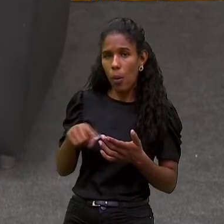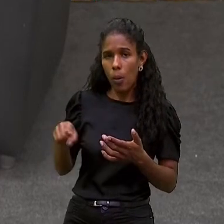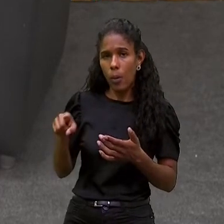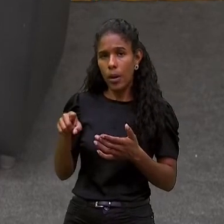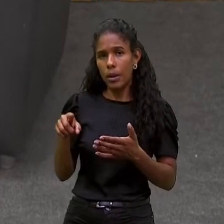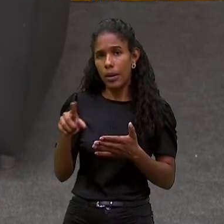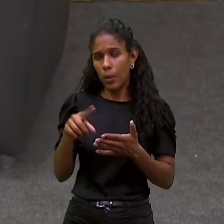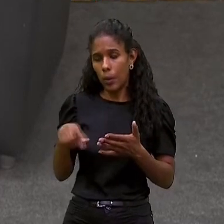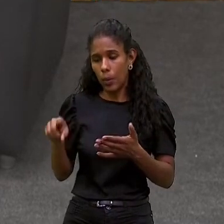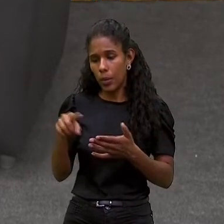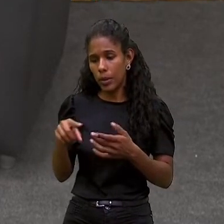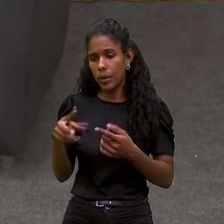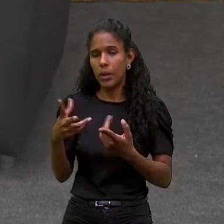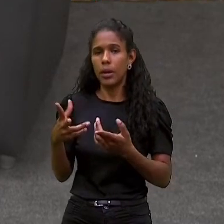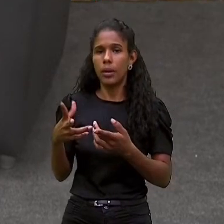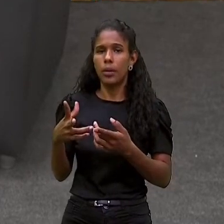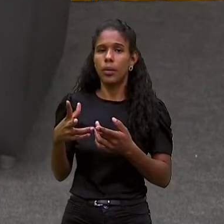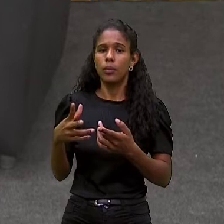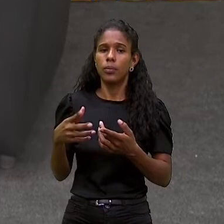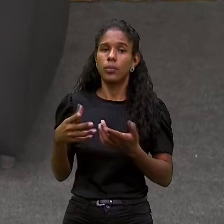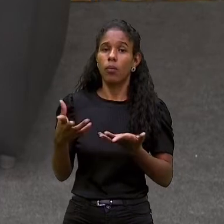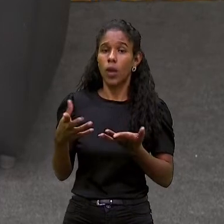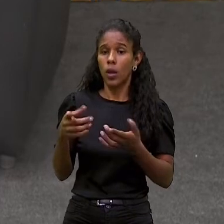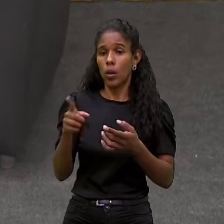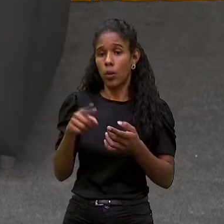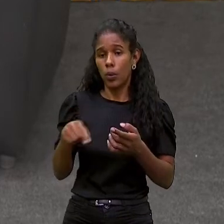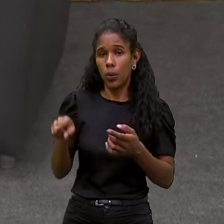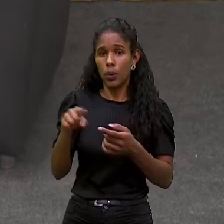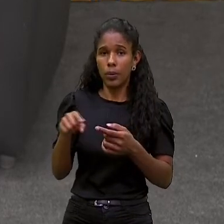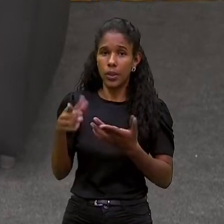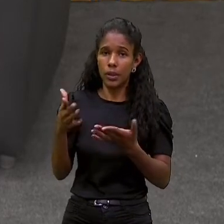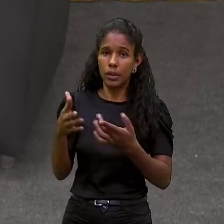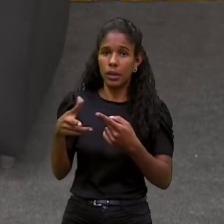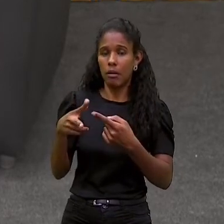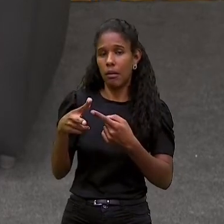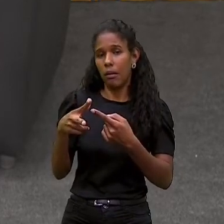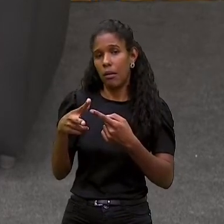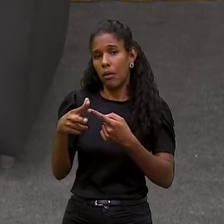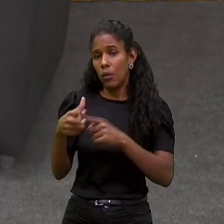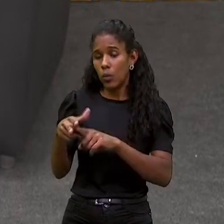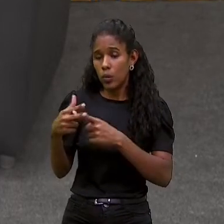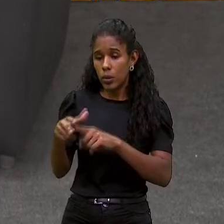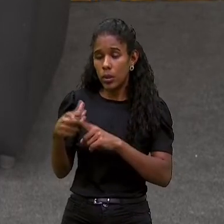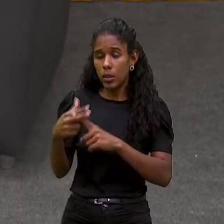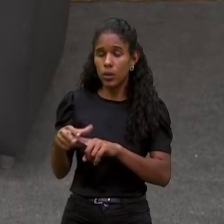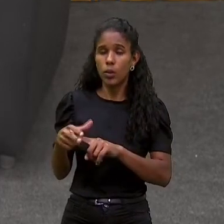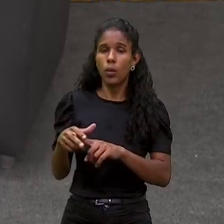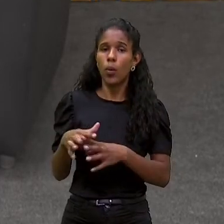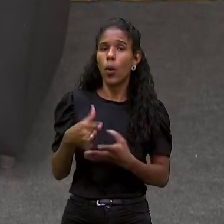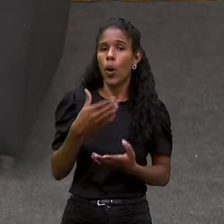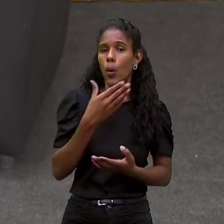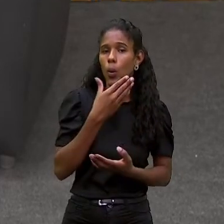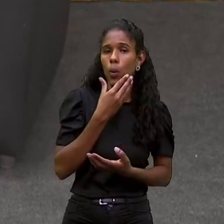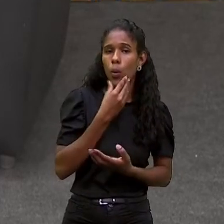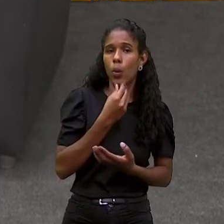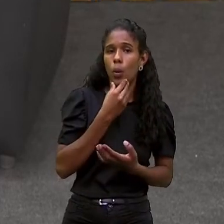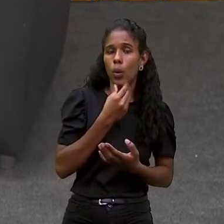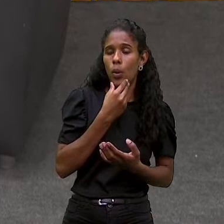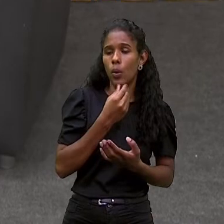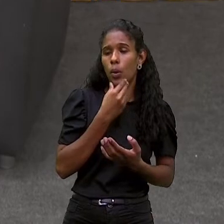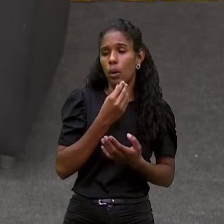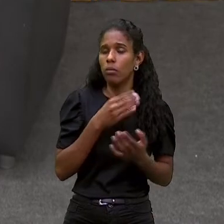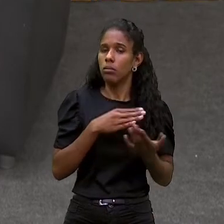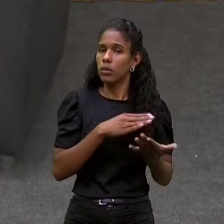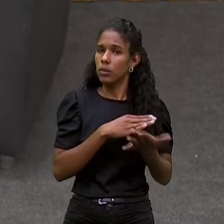e percebeu que ele não tinha conserto. Ele falou, vou ter que arrumar outro pneu para você. E arrumou um pneu usado, que ele tinha lá, me cobrou